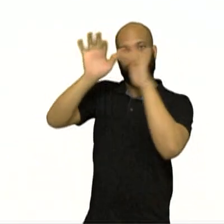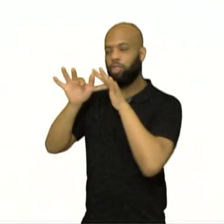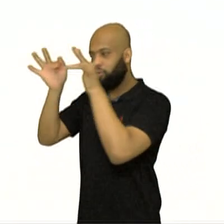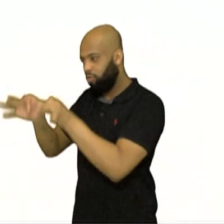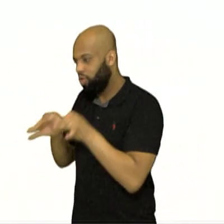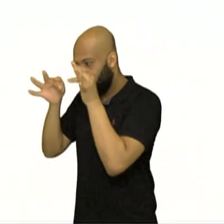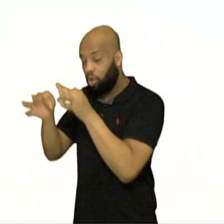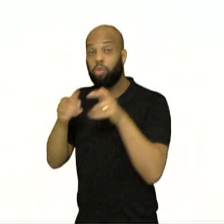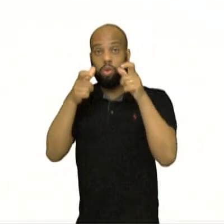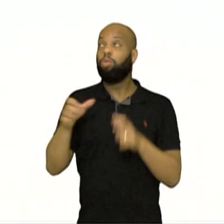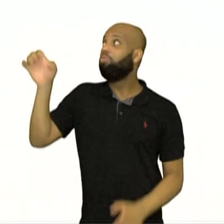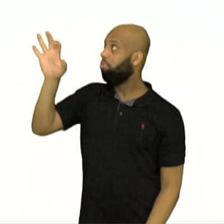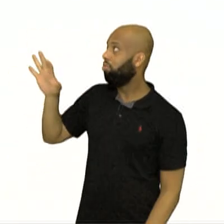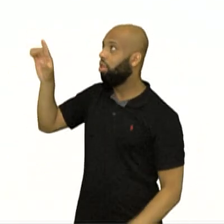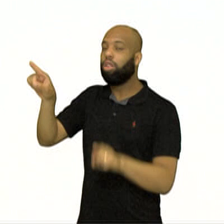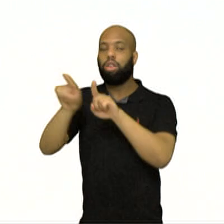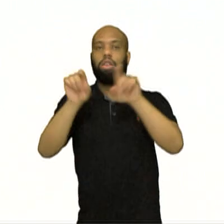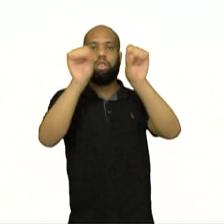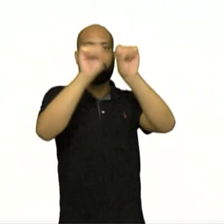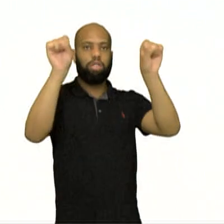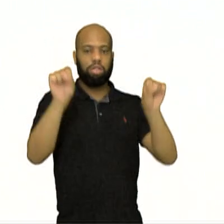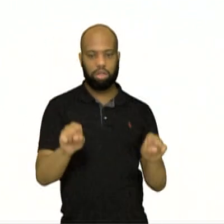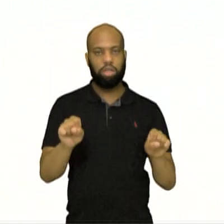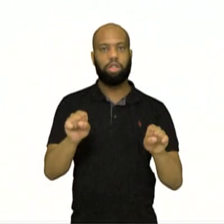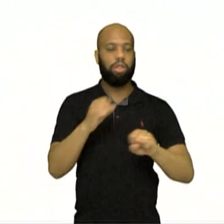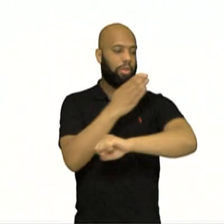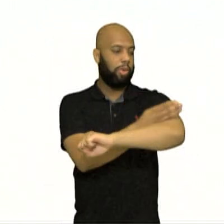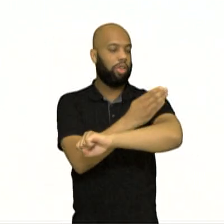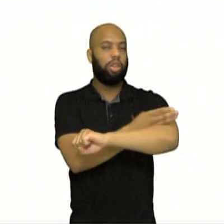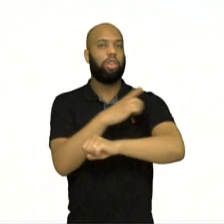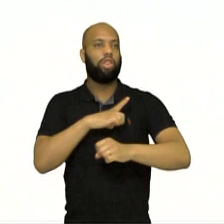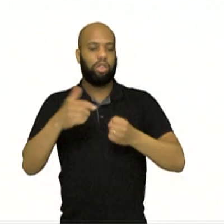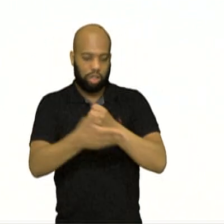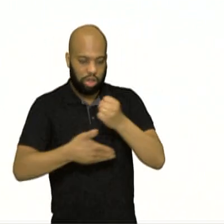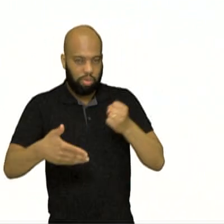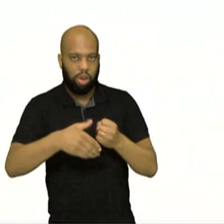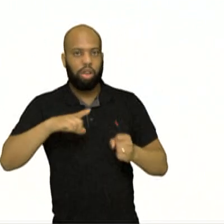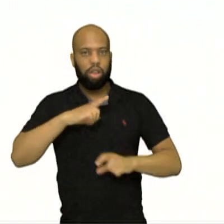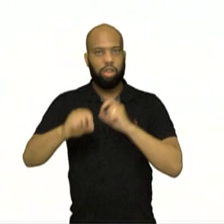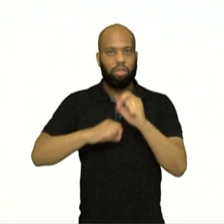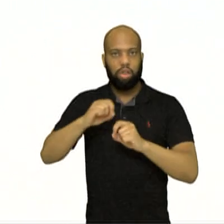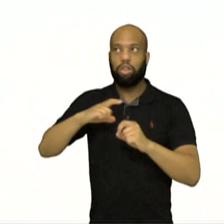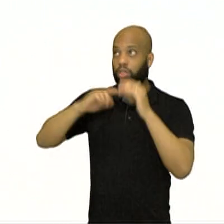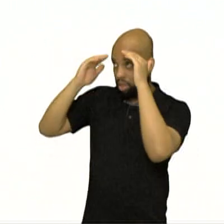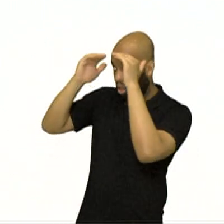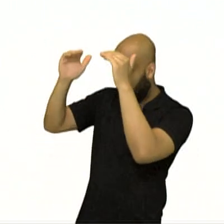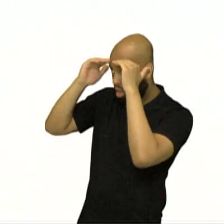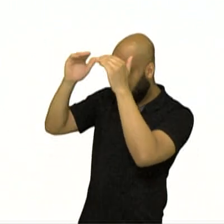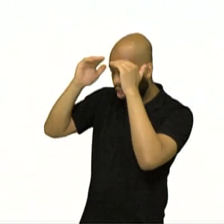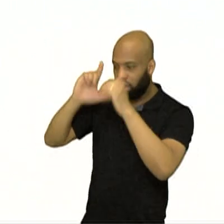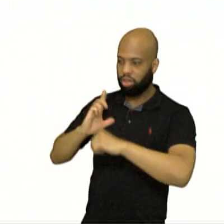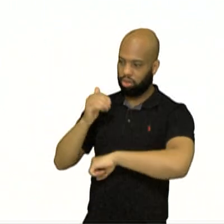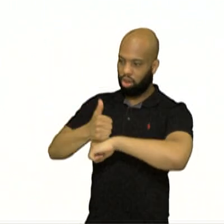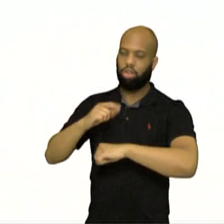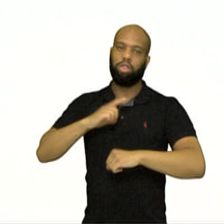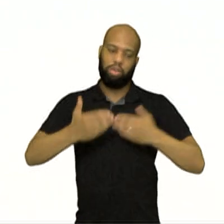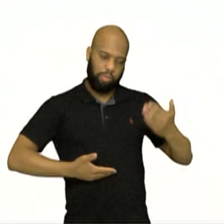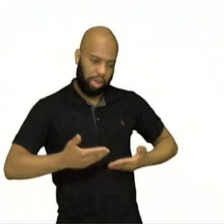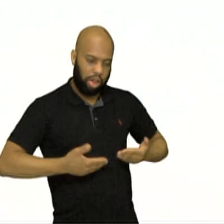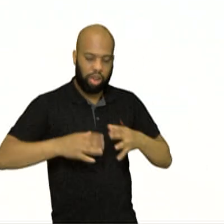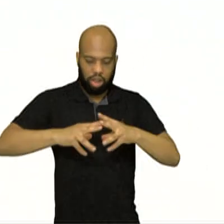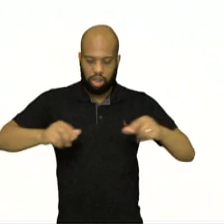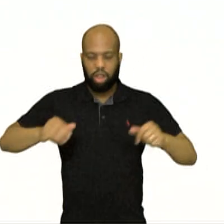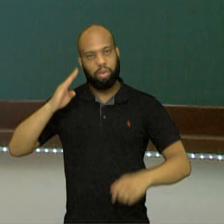Europa medieval, e o sistema medieval ele era baseado nos laços de sucerania e vassalagem, e a terra é o